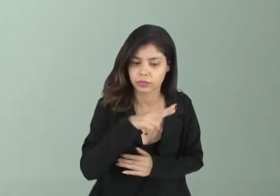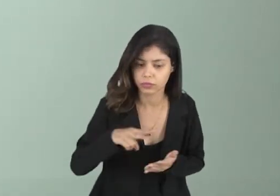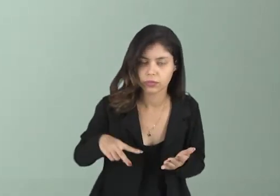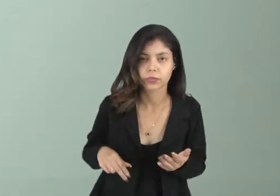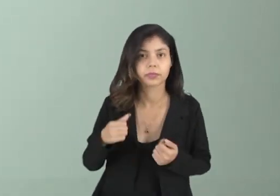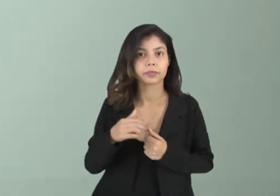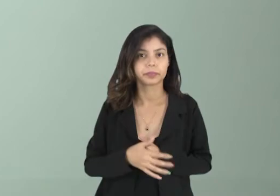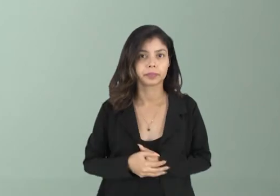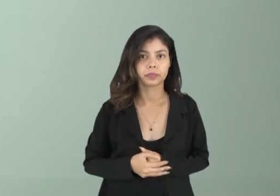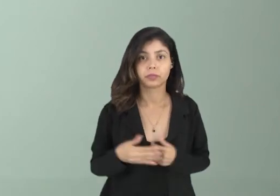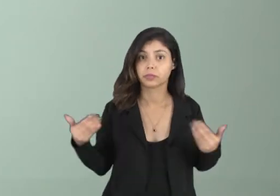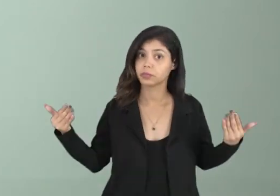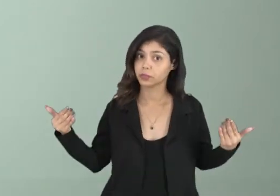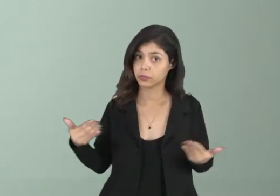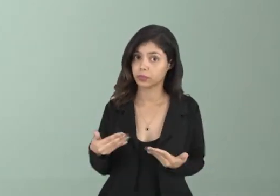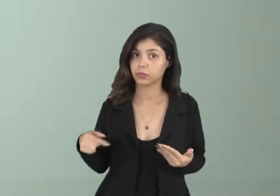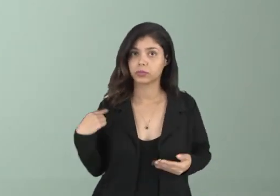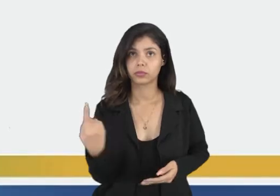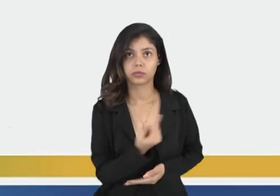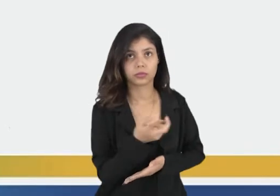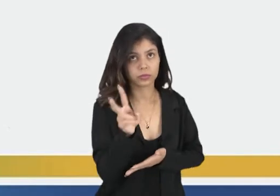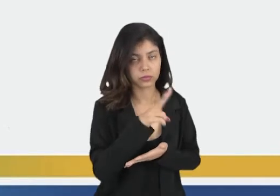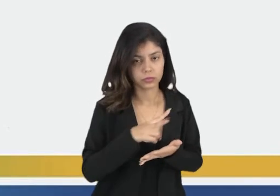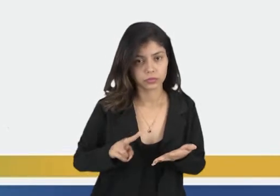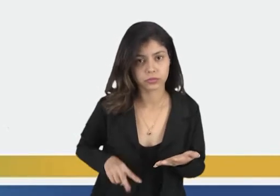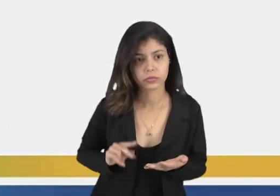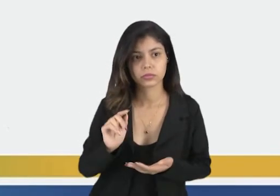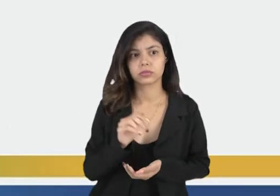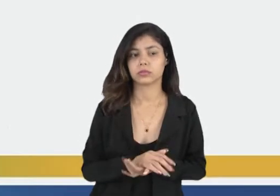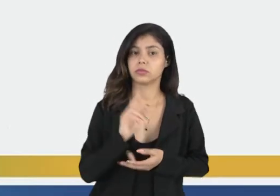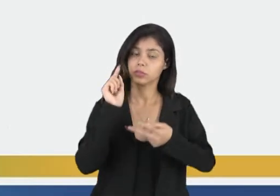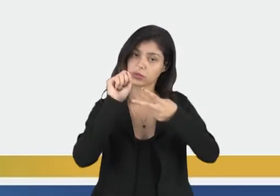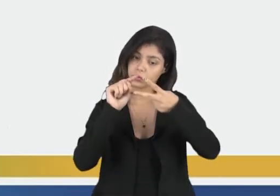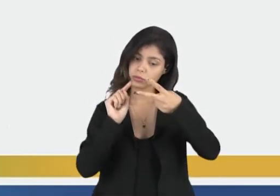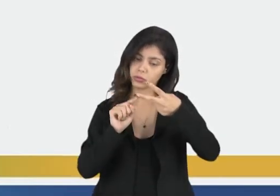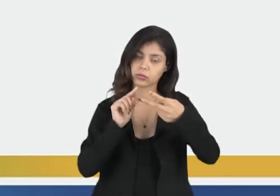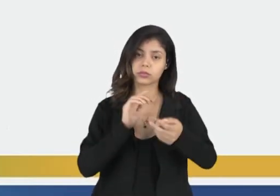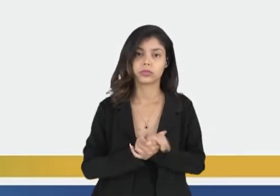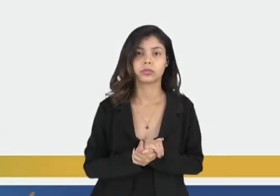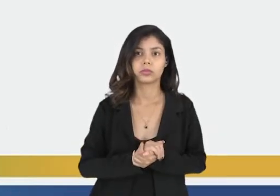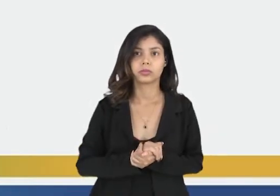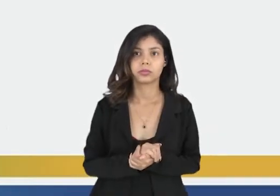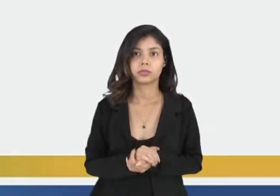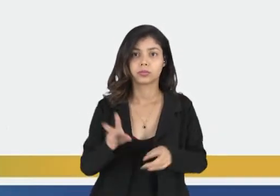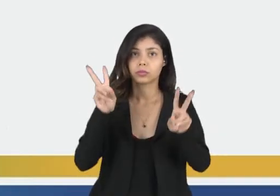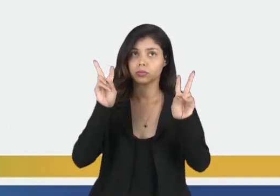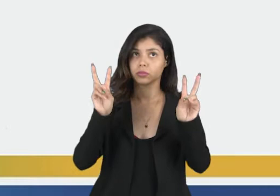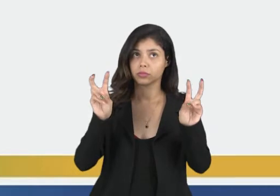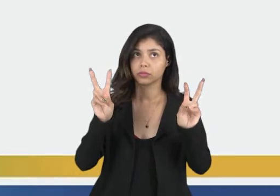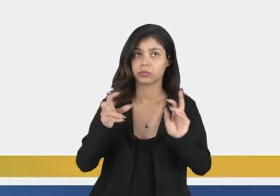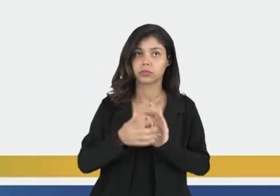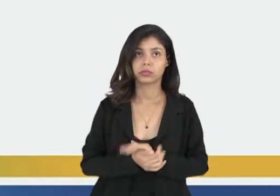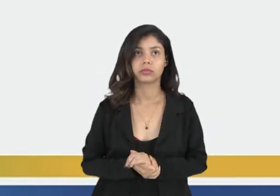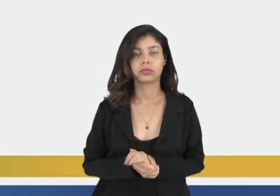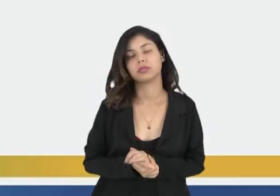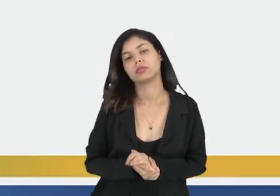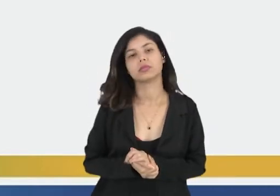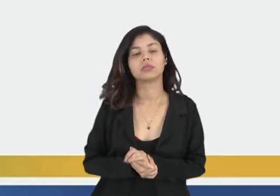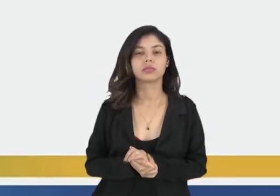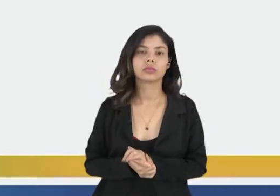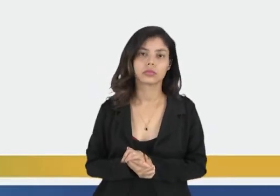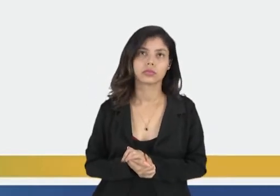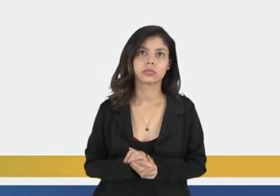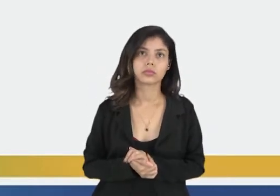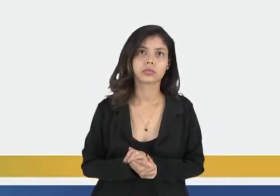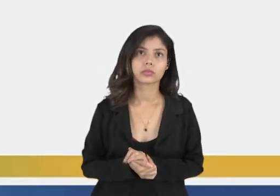leu. Agora, vamos ler duas notícias referentes a esse mesmo fato e observar